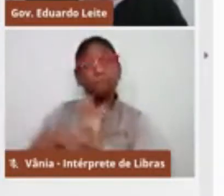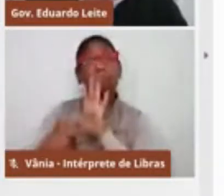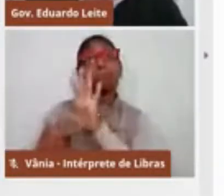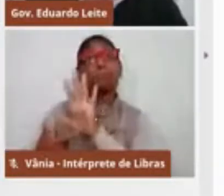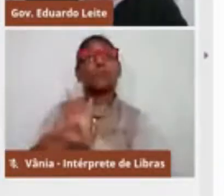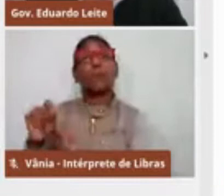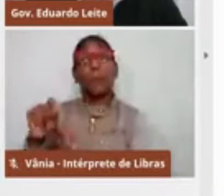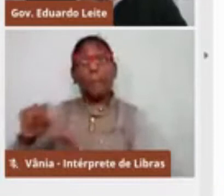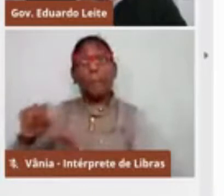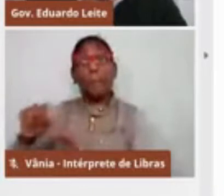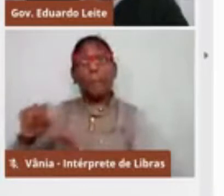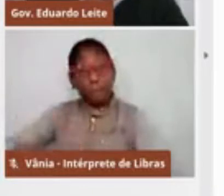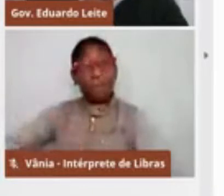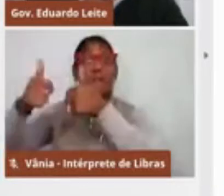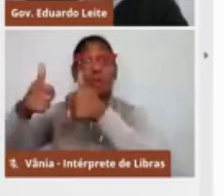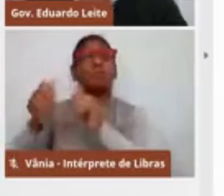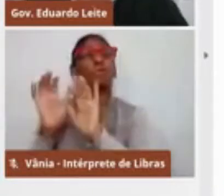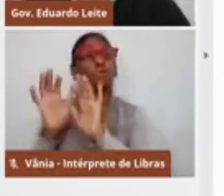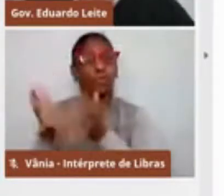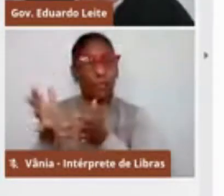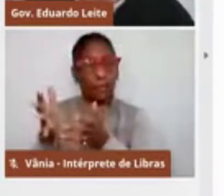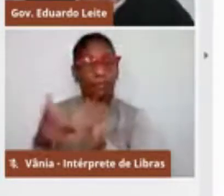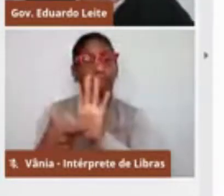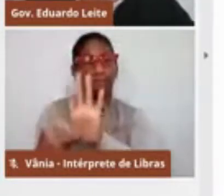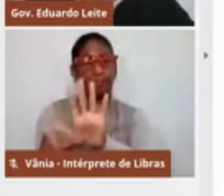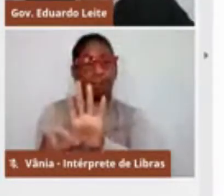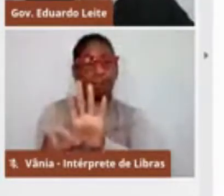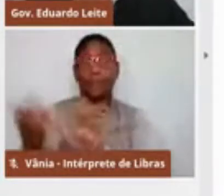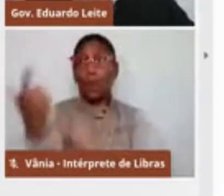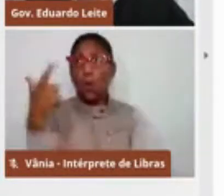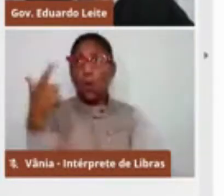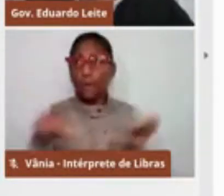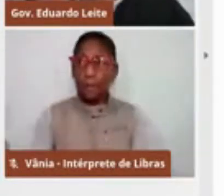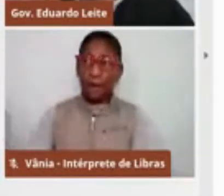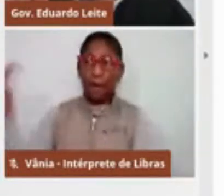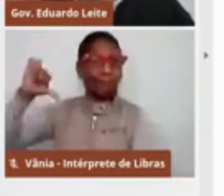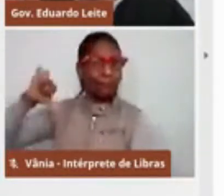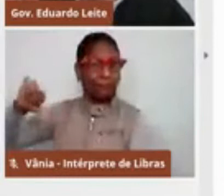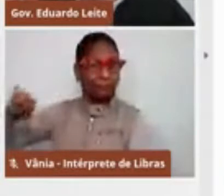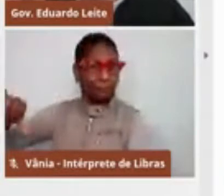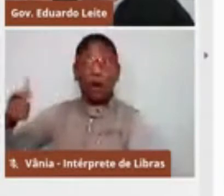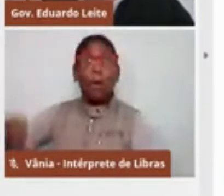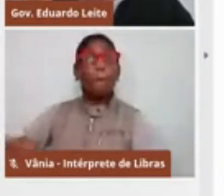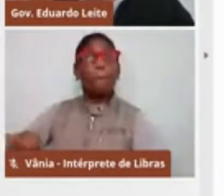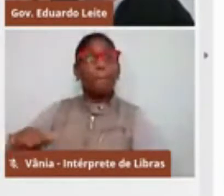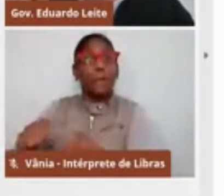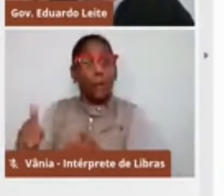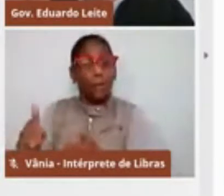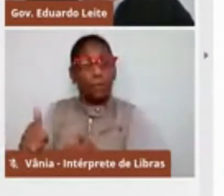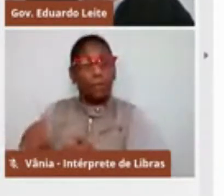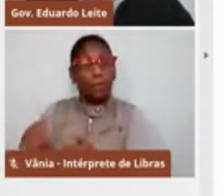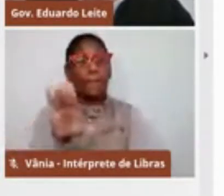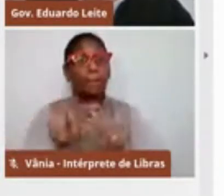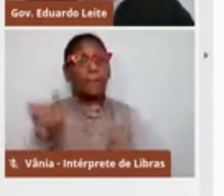uma melhora no seu indicador em relação a outras semanas. Na verdade, é importante também salientar aqui,